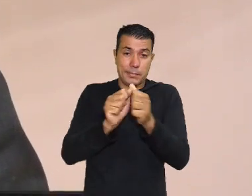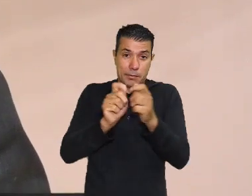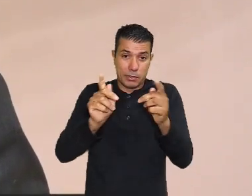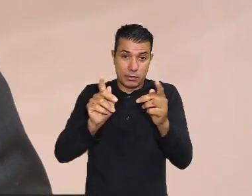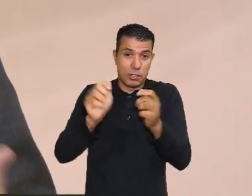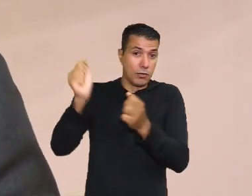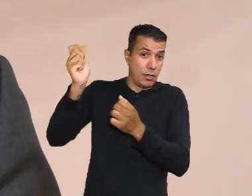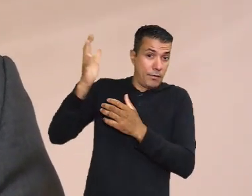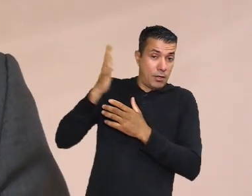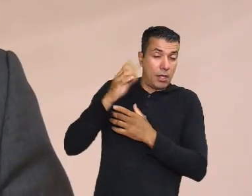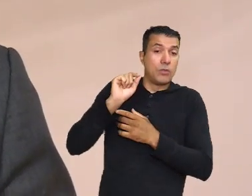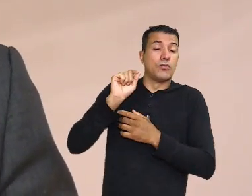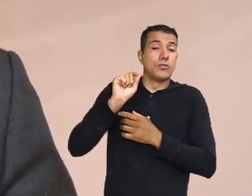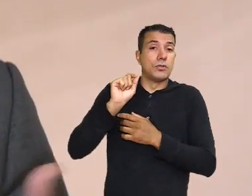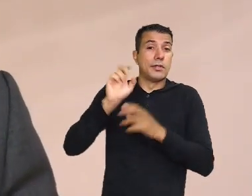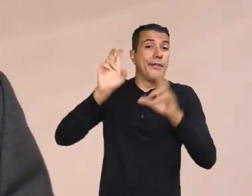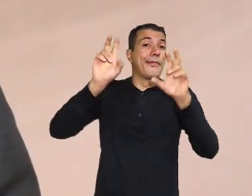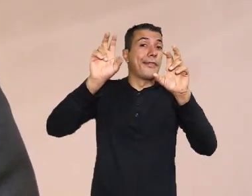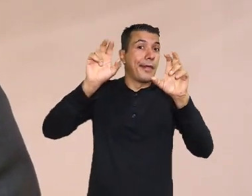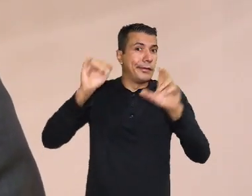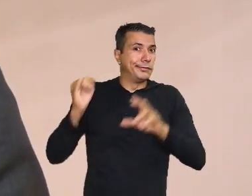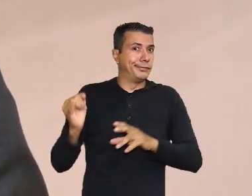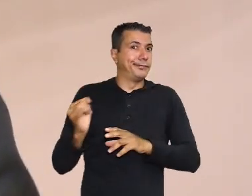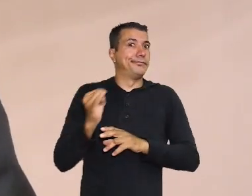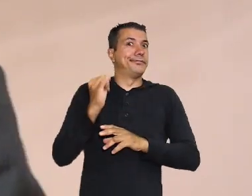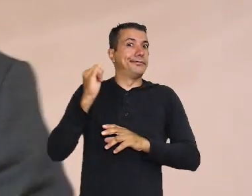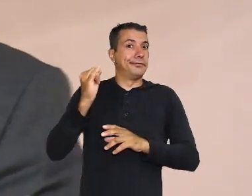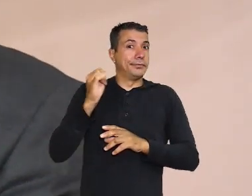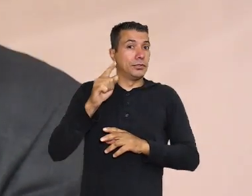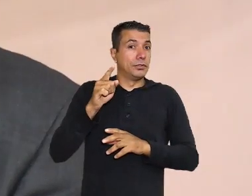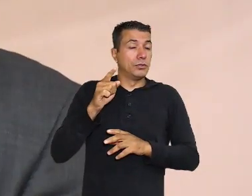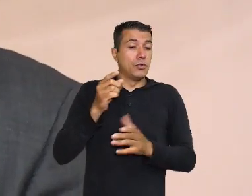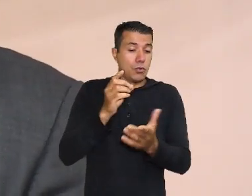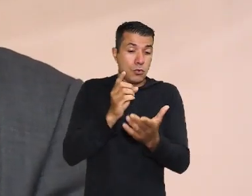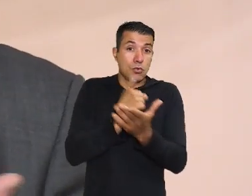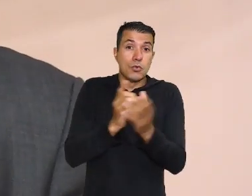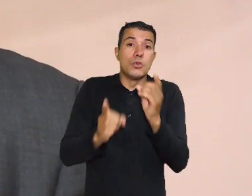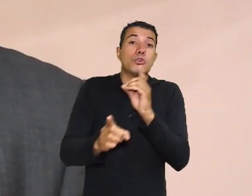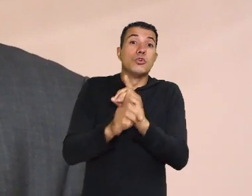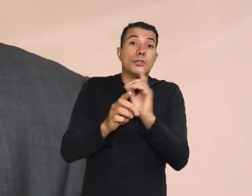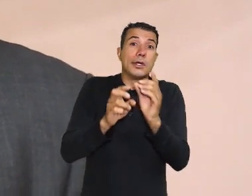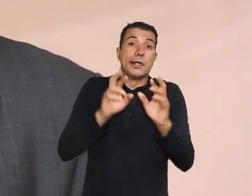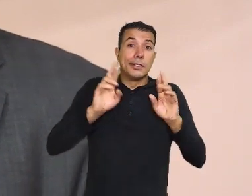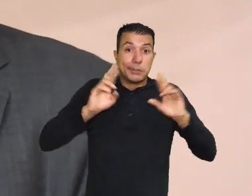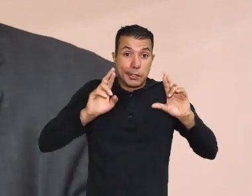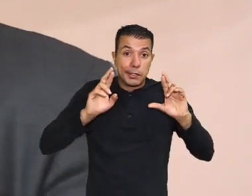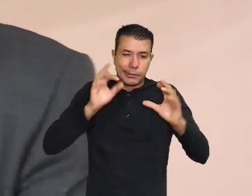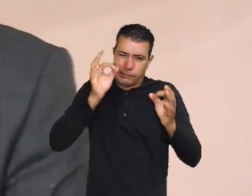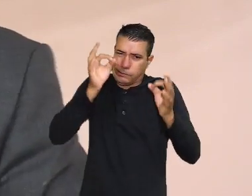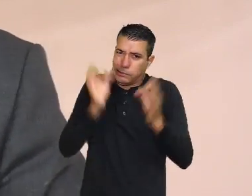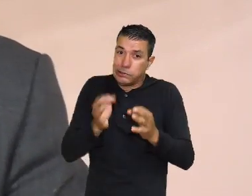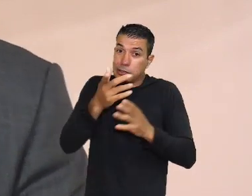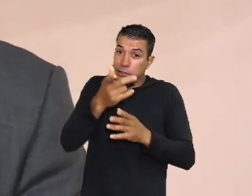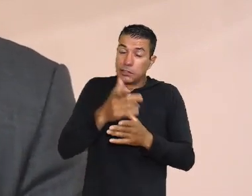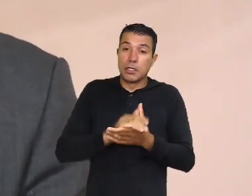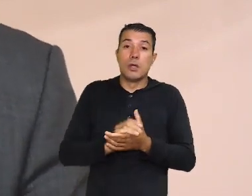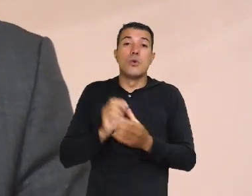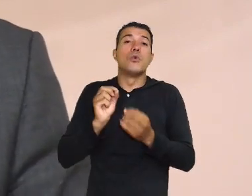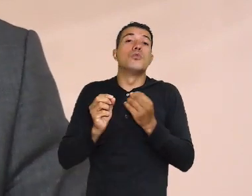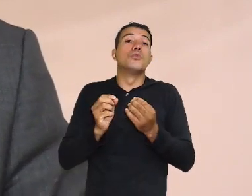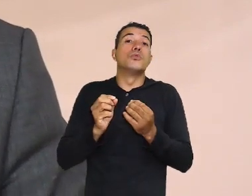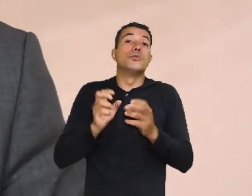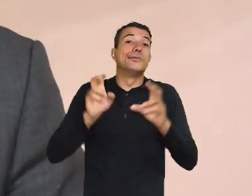revelado através de cada tema desse que nós temos estudado, onde nós temos encontrado esperança, certeza. Só que hoje nós vamos